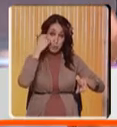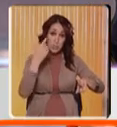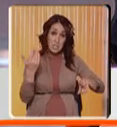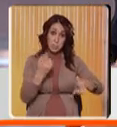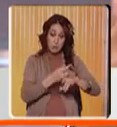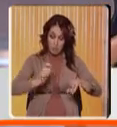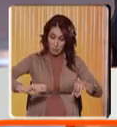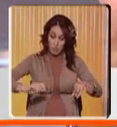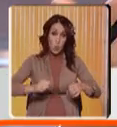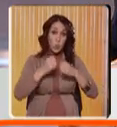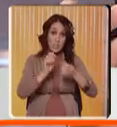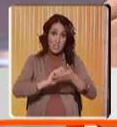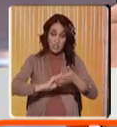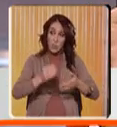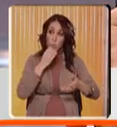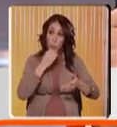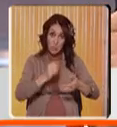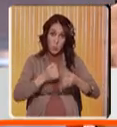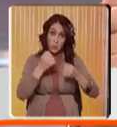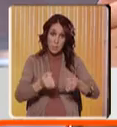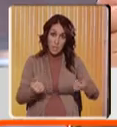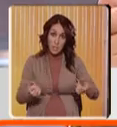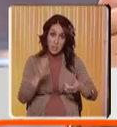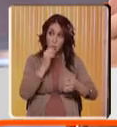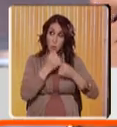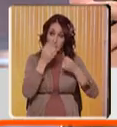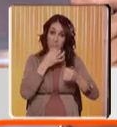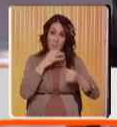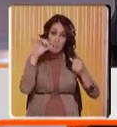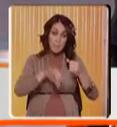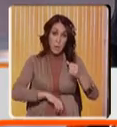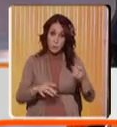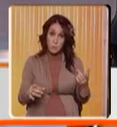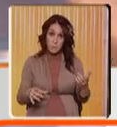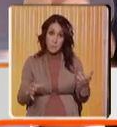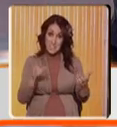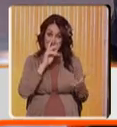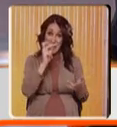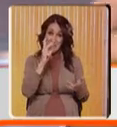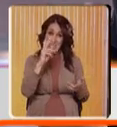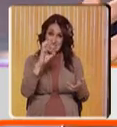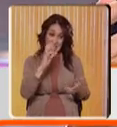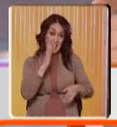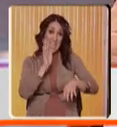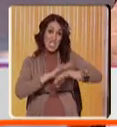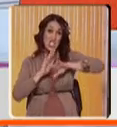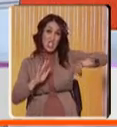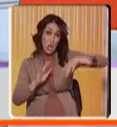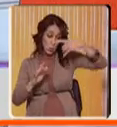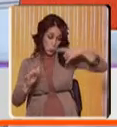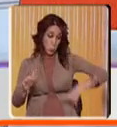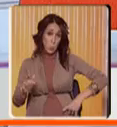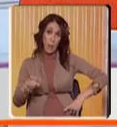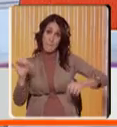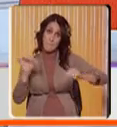que nos faz escrever, que nos faz comer, que nos faz tudo, e ficarmos sem falar. É terrível para o próprio, obviamente, e para todos que gostam dele e que cuidam dele.